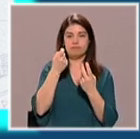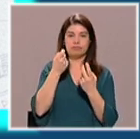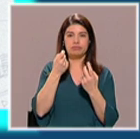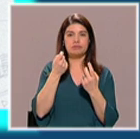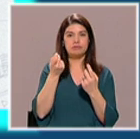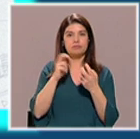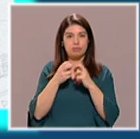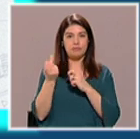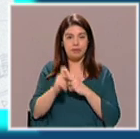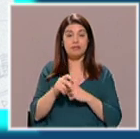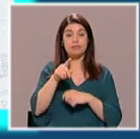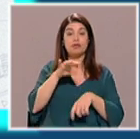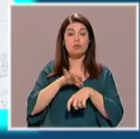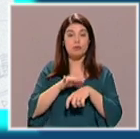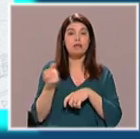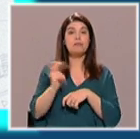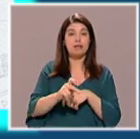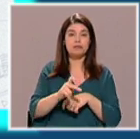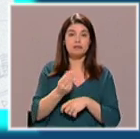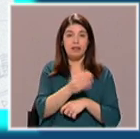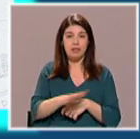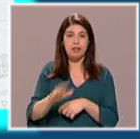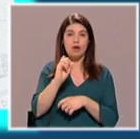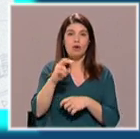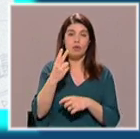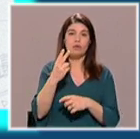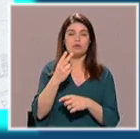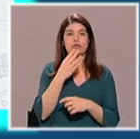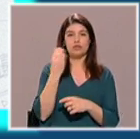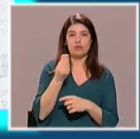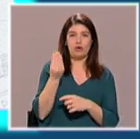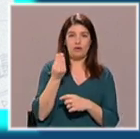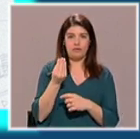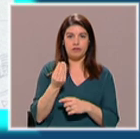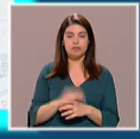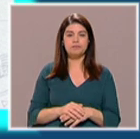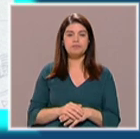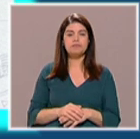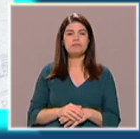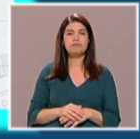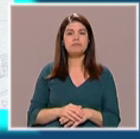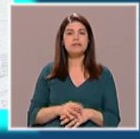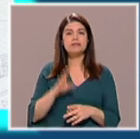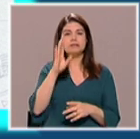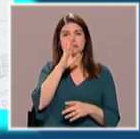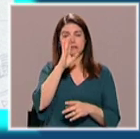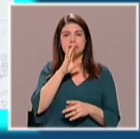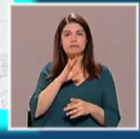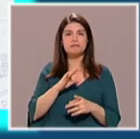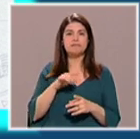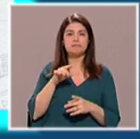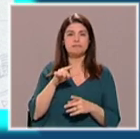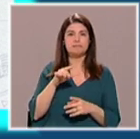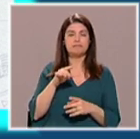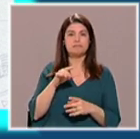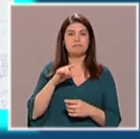surgem durante a infância e a adolescência. Se por acaso ocorrer um